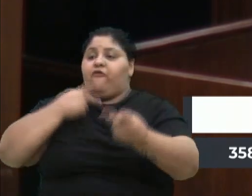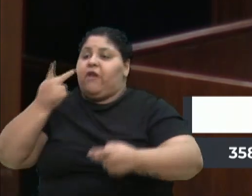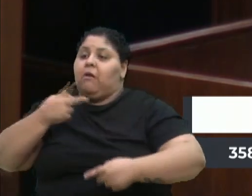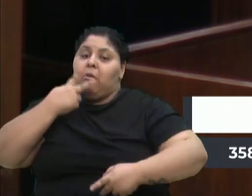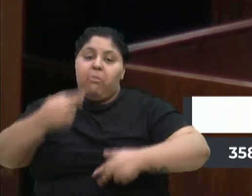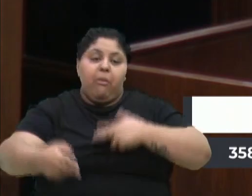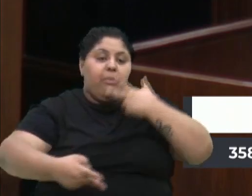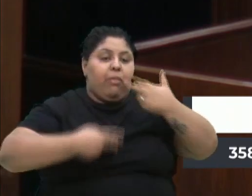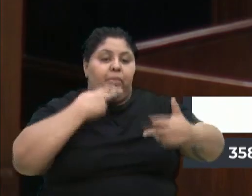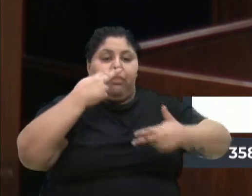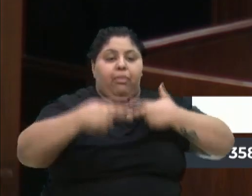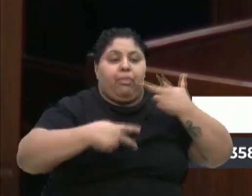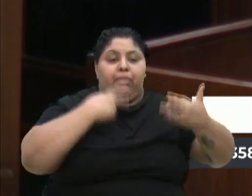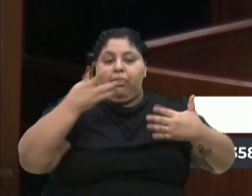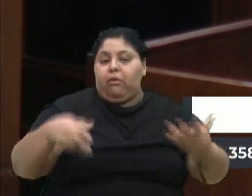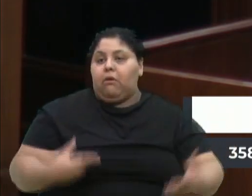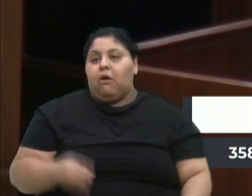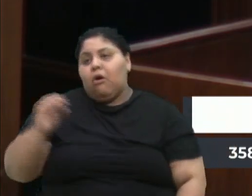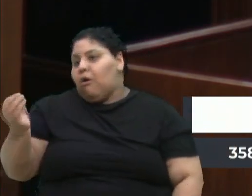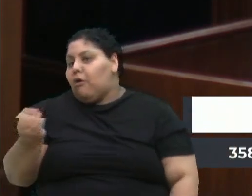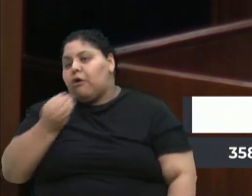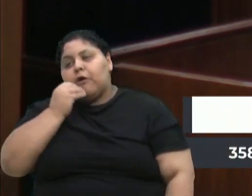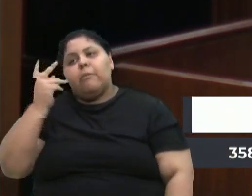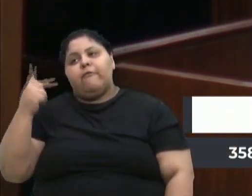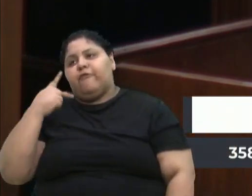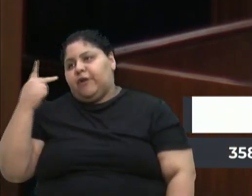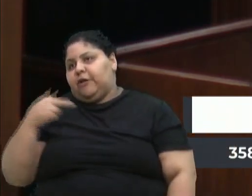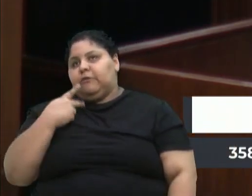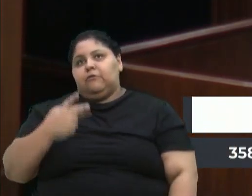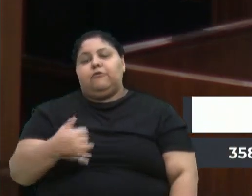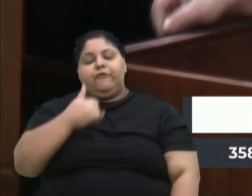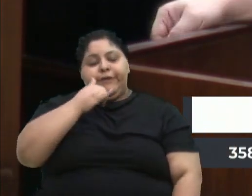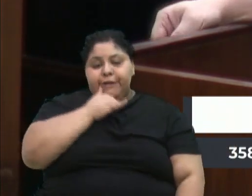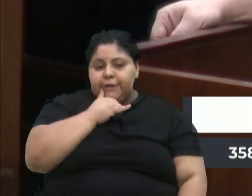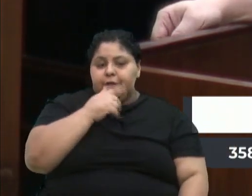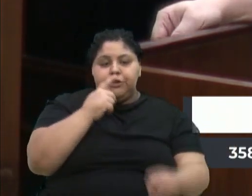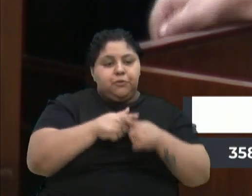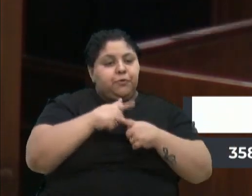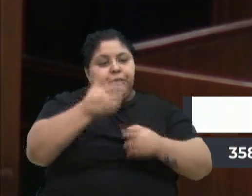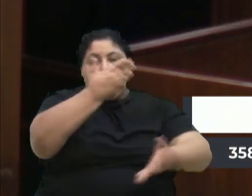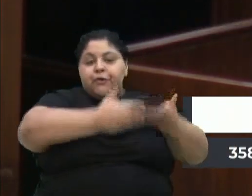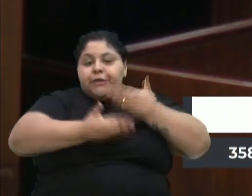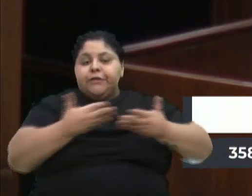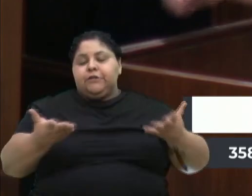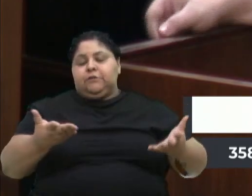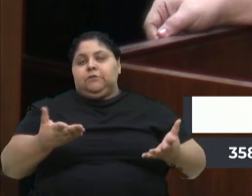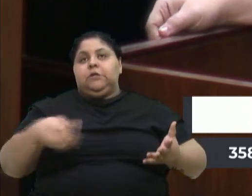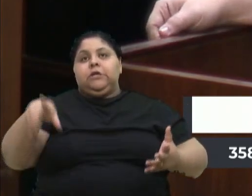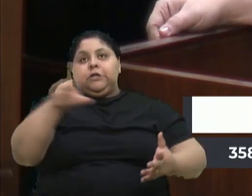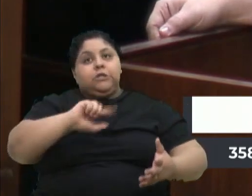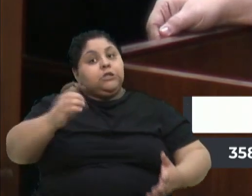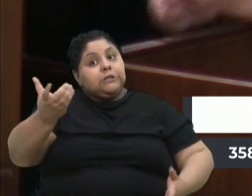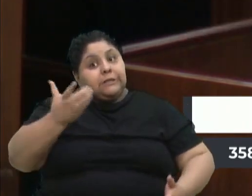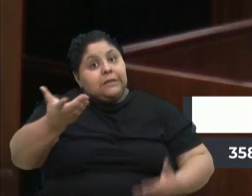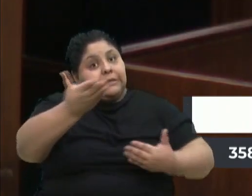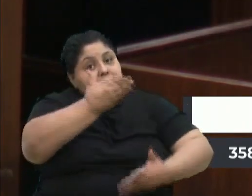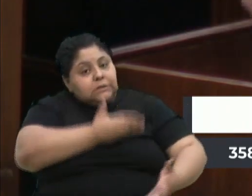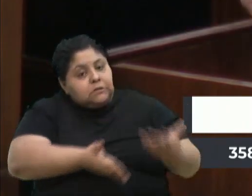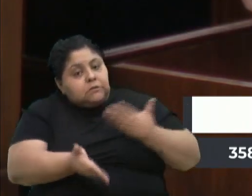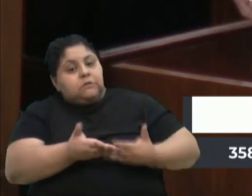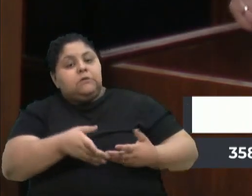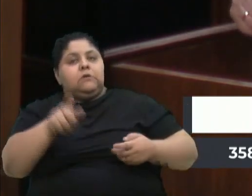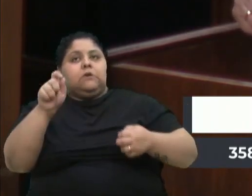vezes fica magoado porque não foi atendido, e eu entendo, porque eu também fico magoado quando não sou atendido. A gente quer ser atendido. A gente